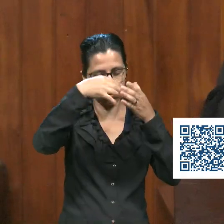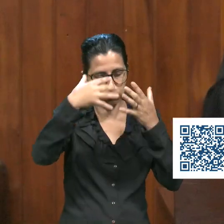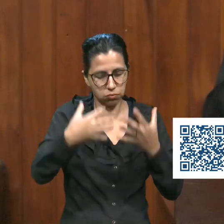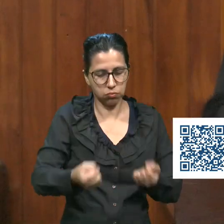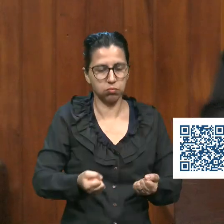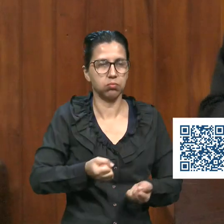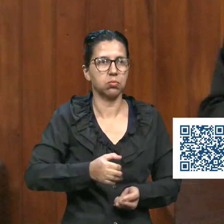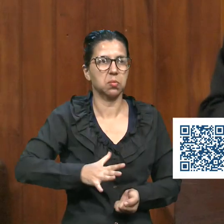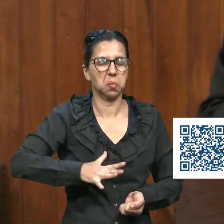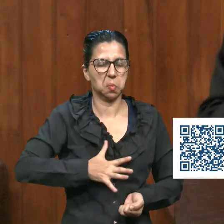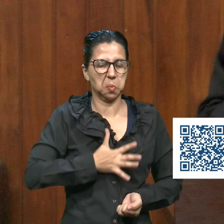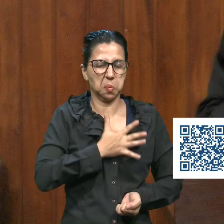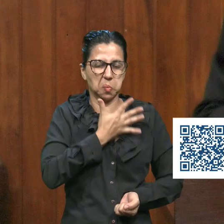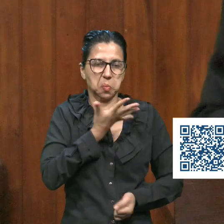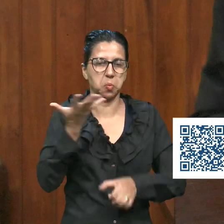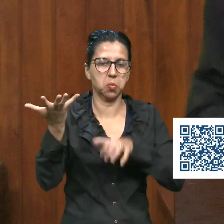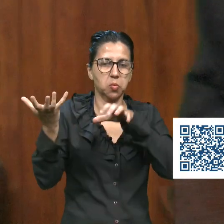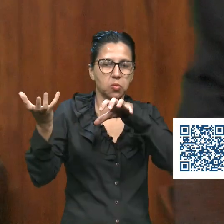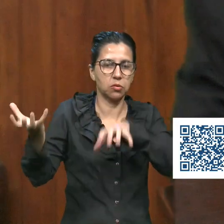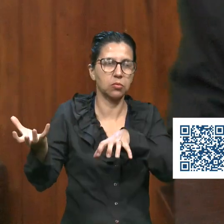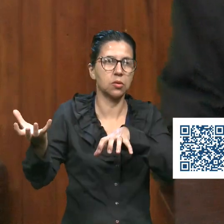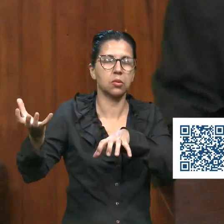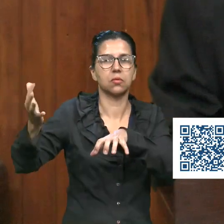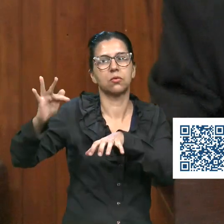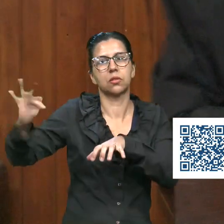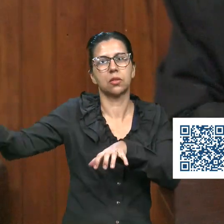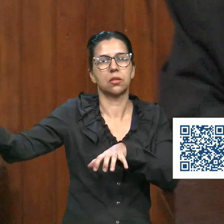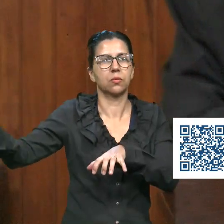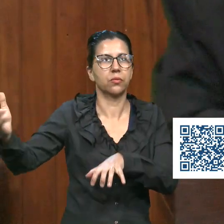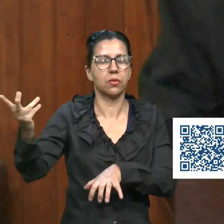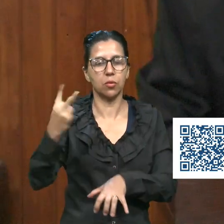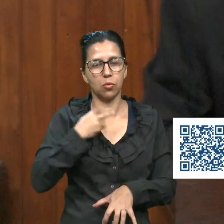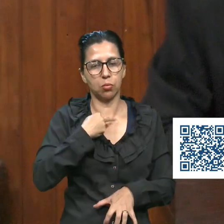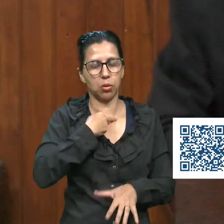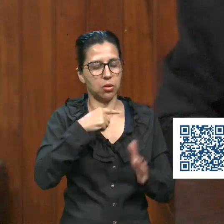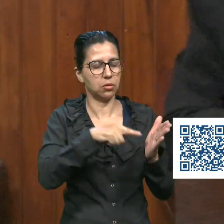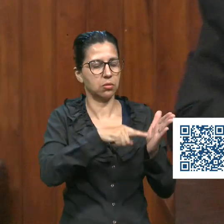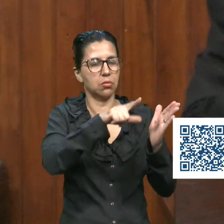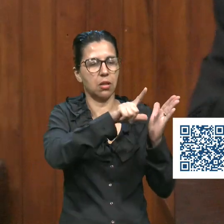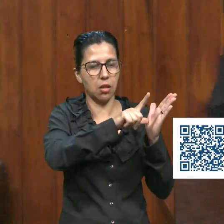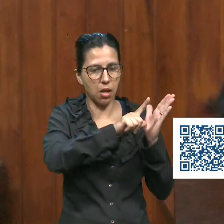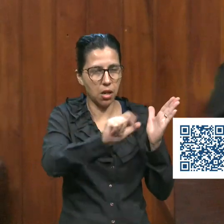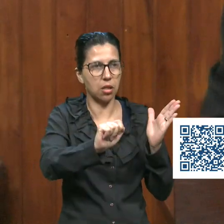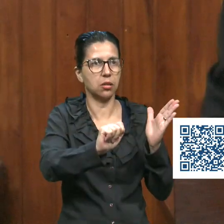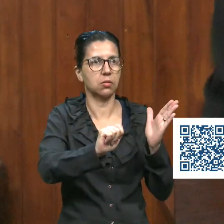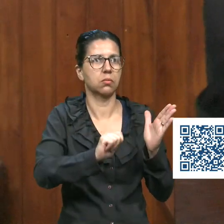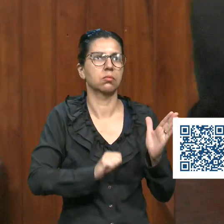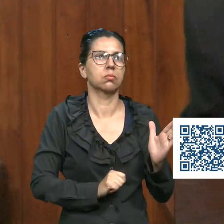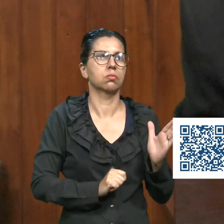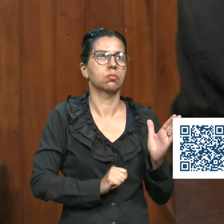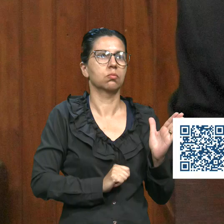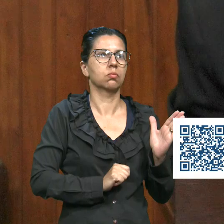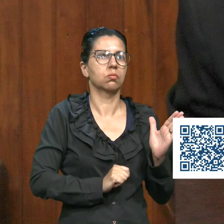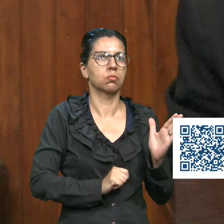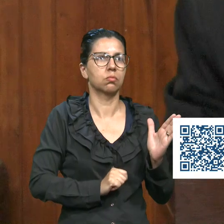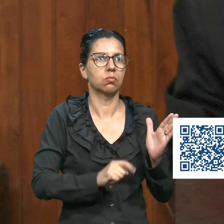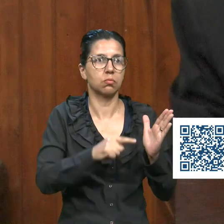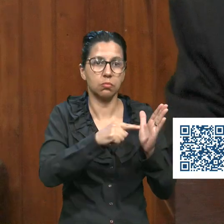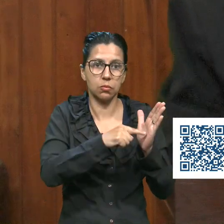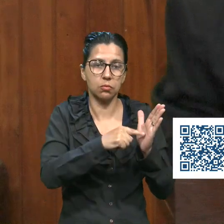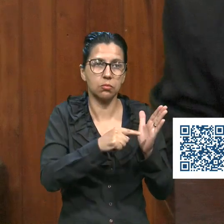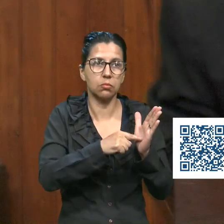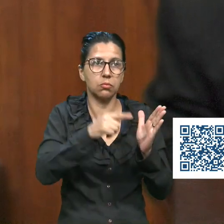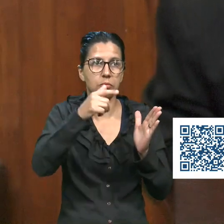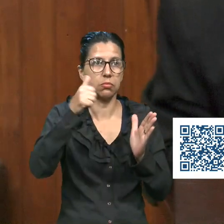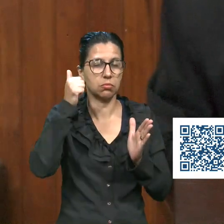repúdio ao Supremo Tribunal Federal, porque não pode legislar sobre essa matéria pela desumanidade que essa matéria carrega, o